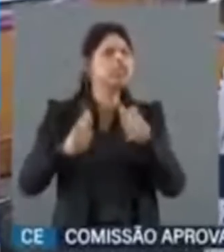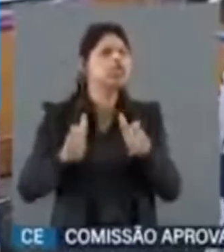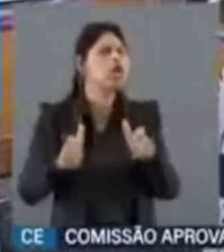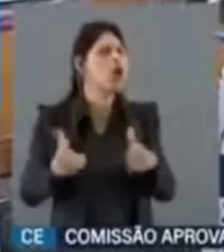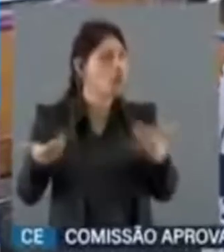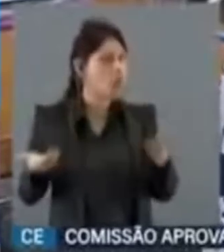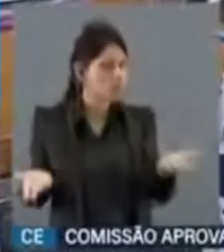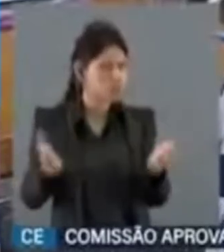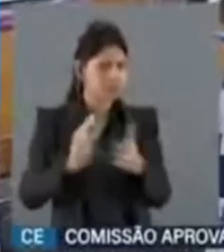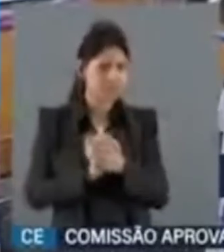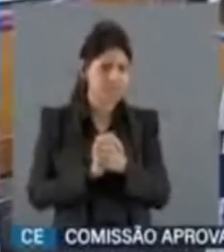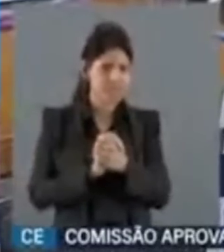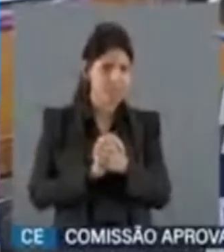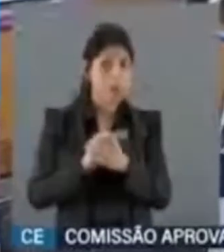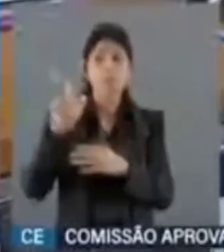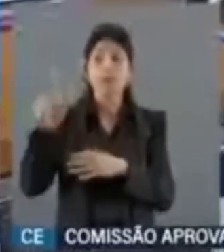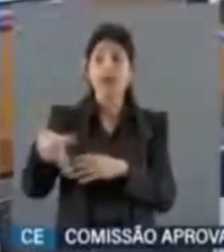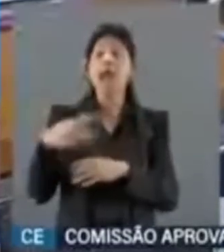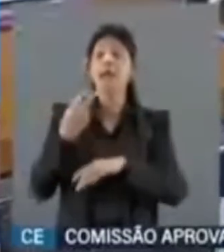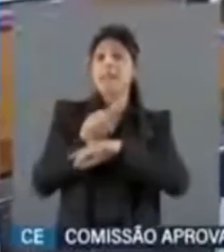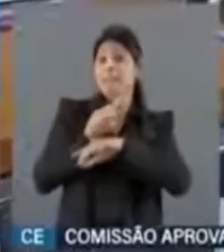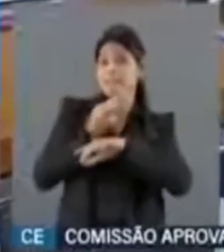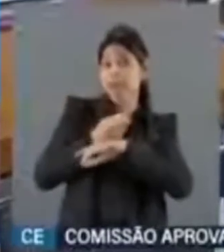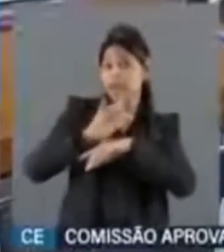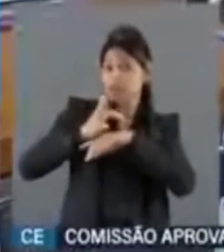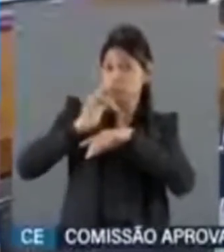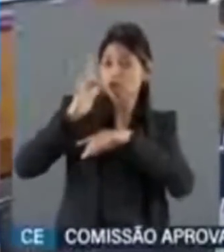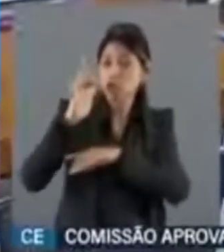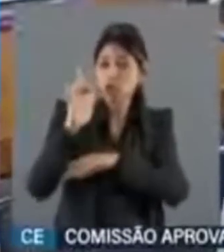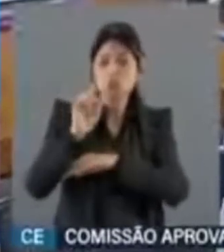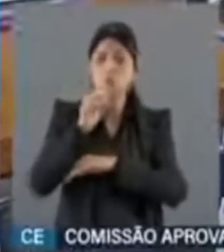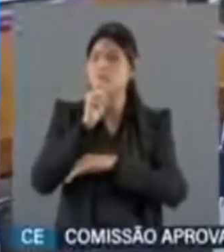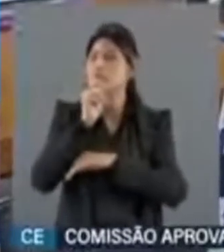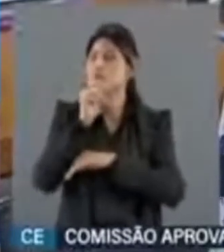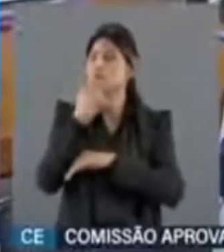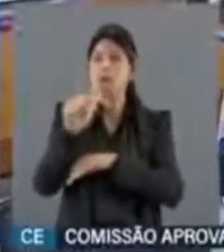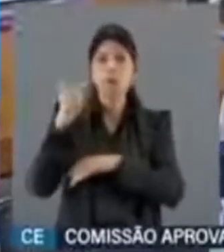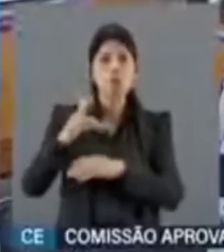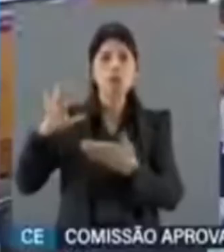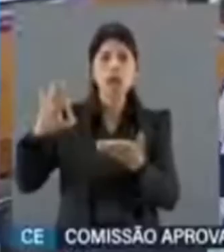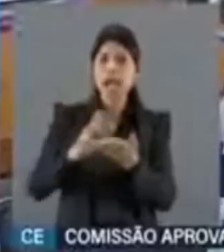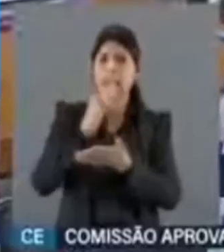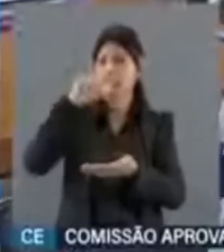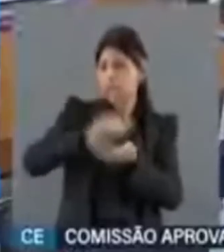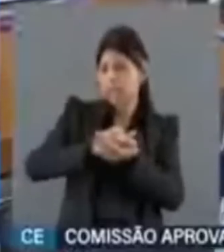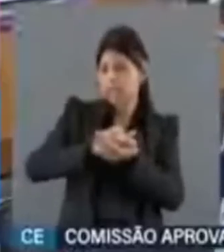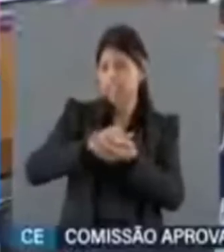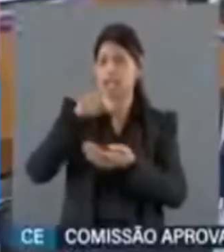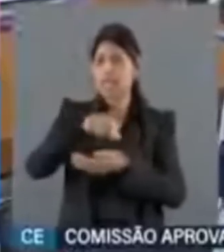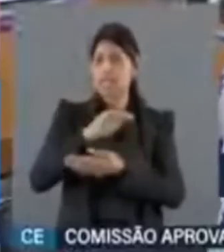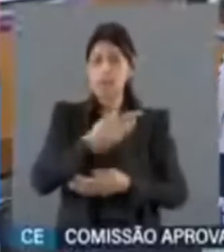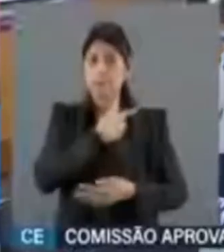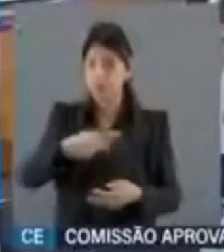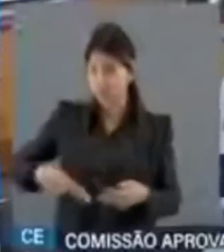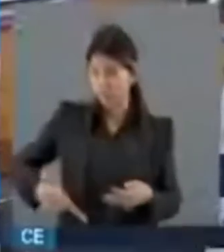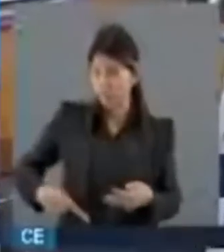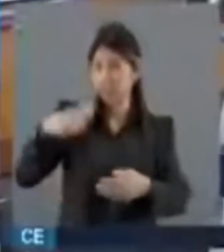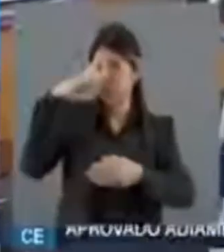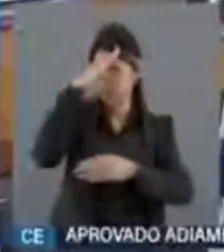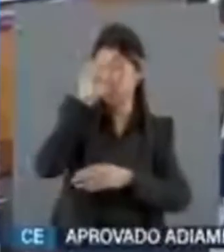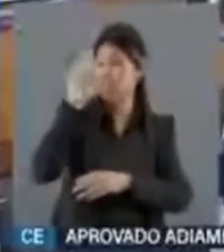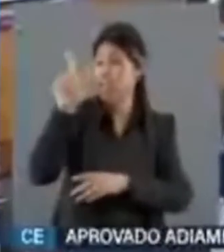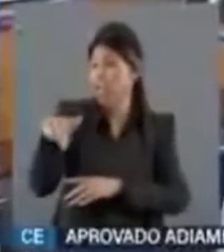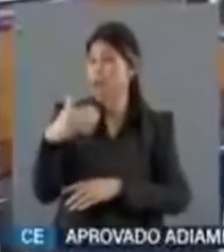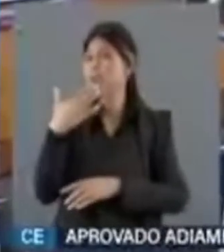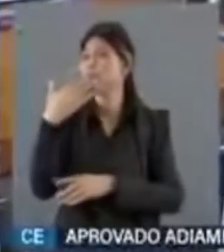onde vêm as pedras preciosas que não são cadastradas pelo presidente da República? Isso faz parte da investigação. Por isso eu requeri aqui